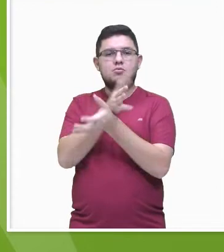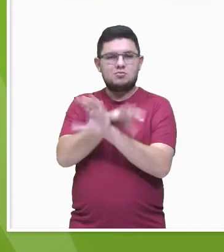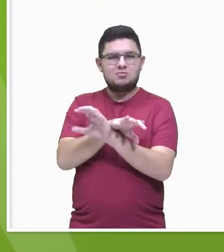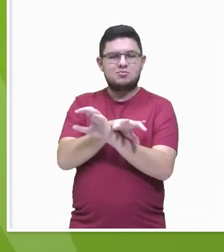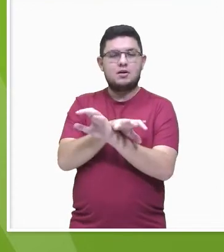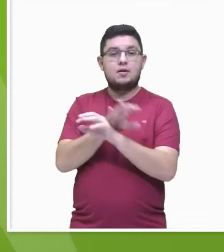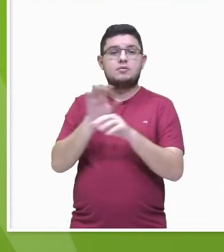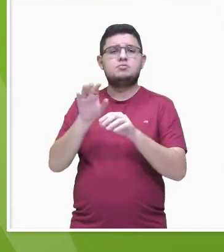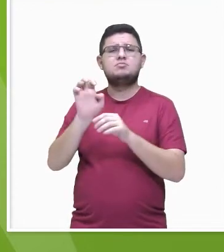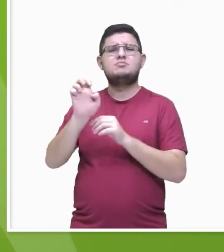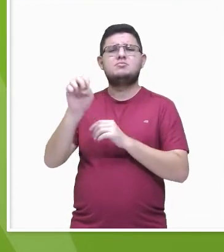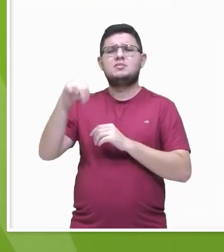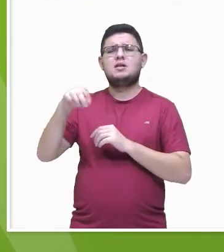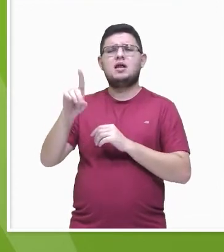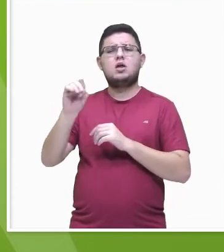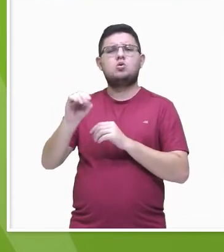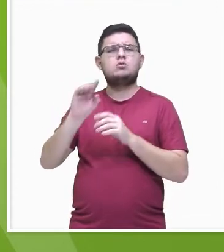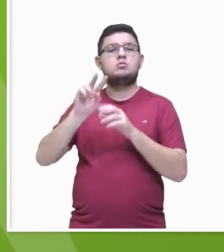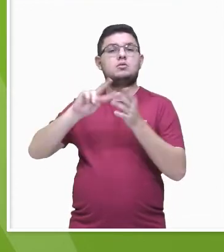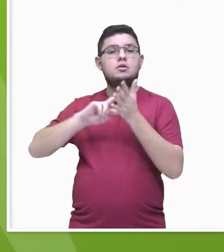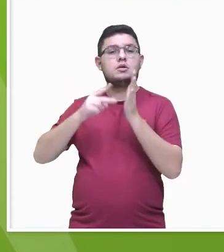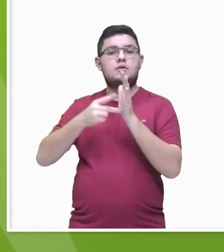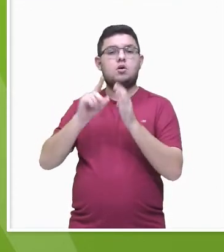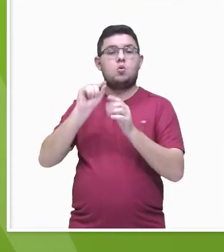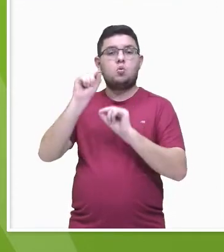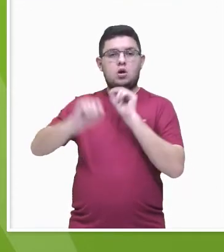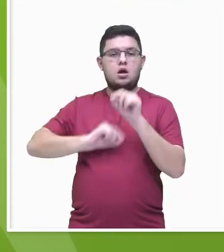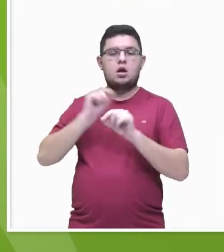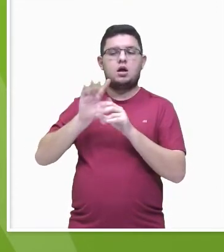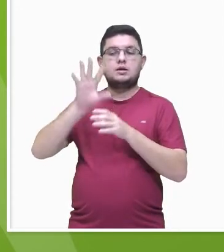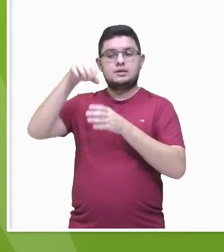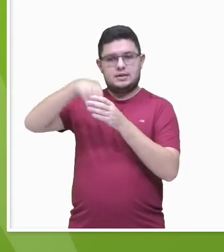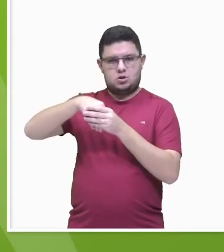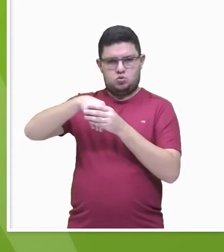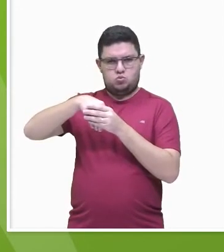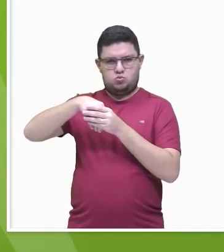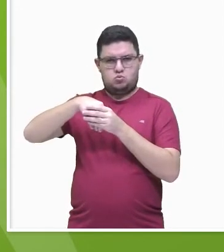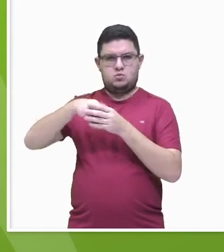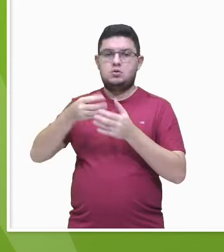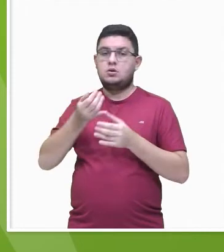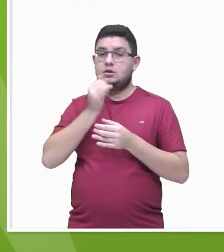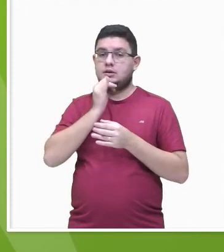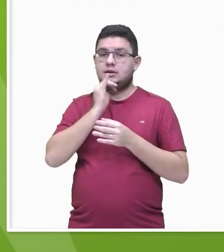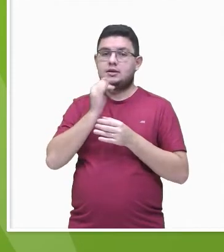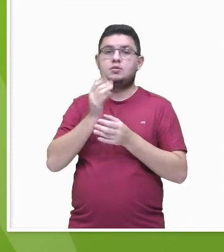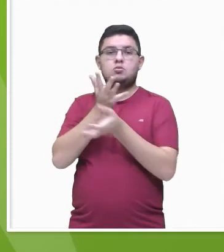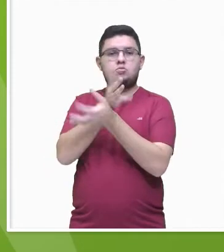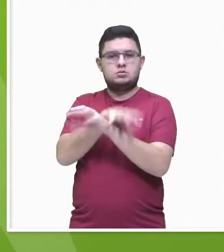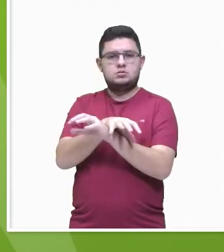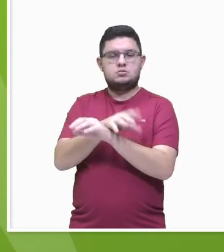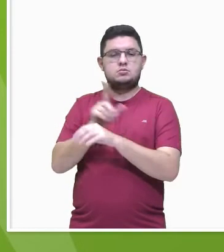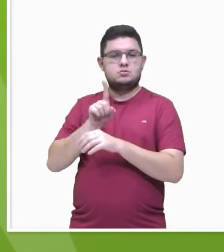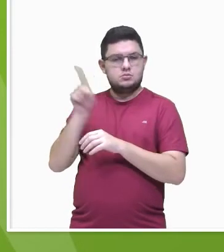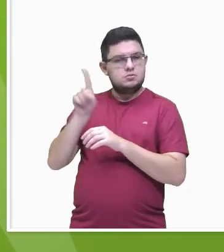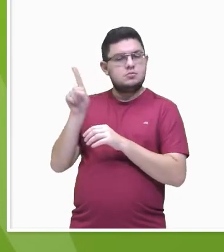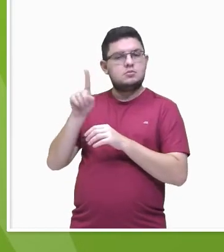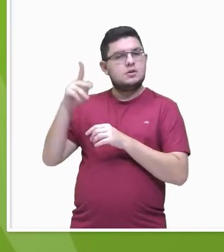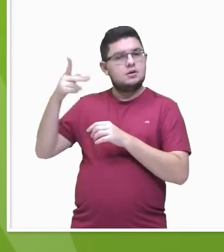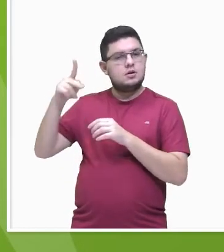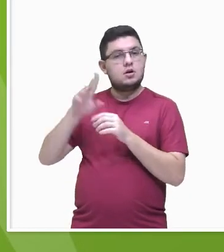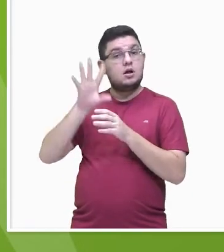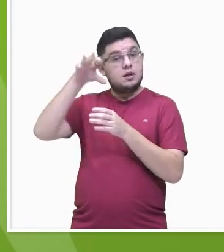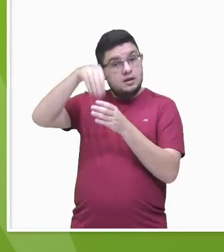dizer dentro, tá? Endo quer dizer dentro. Então, esse esqueleto deles, ele vai ficar